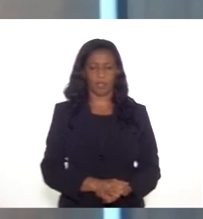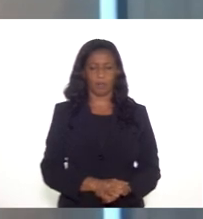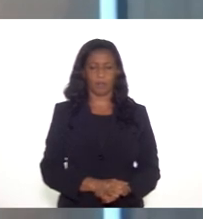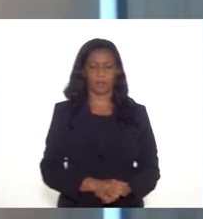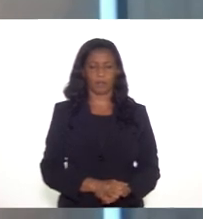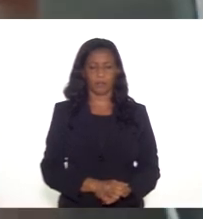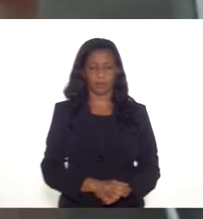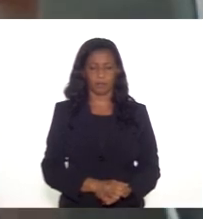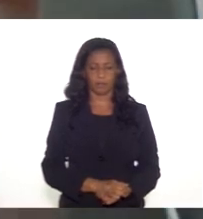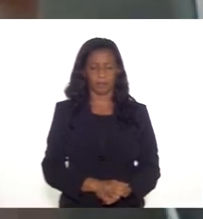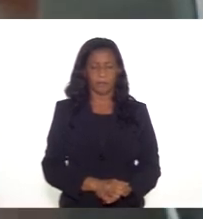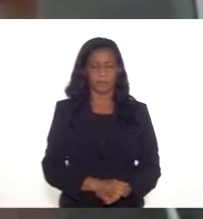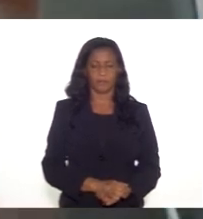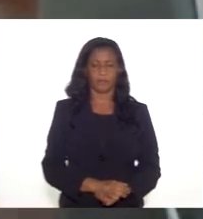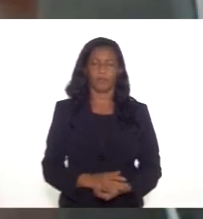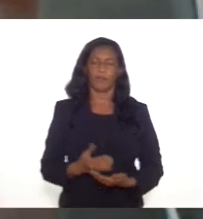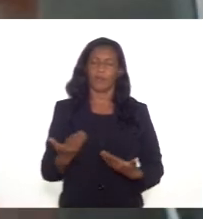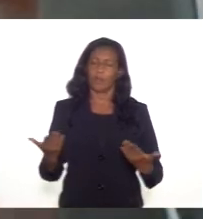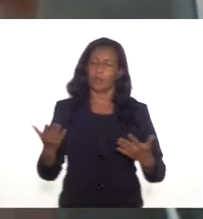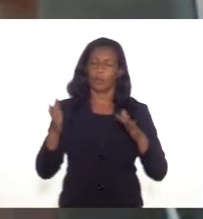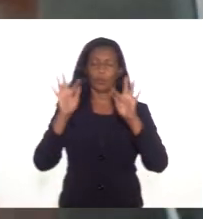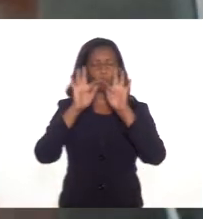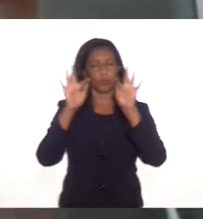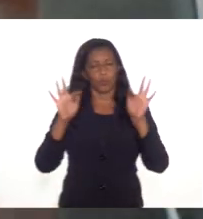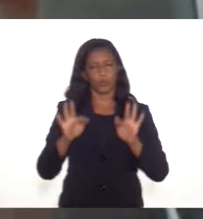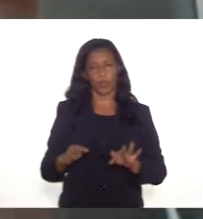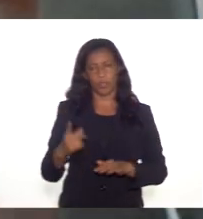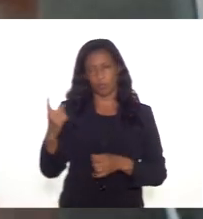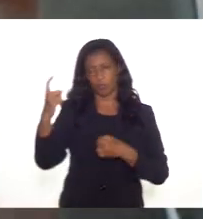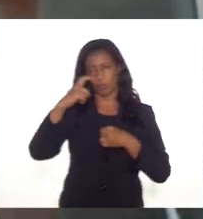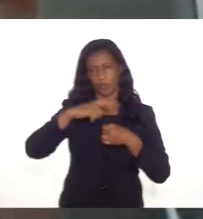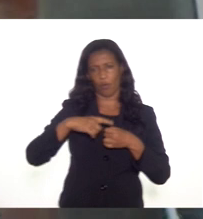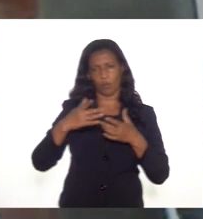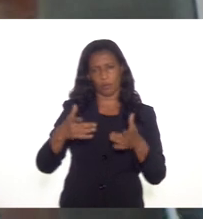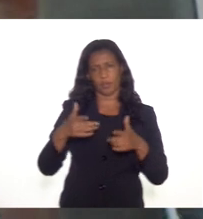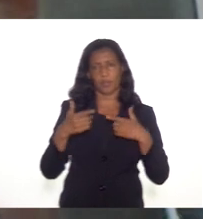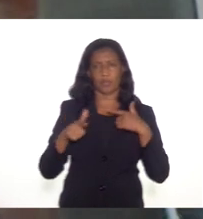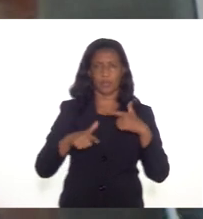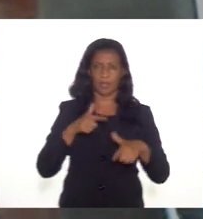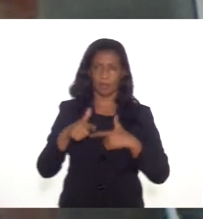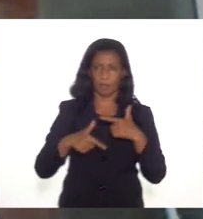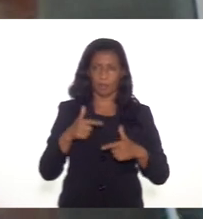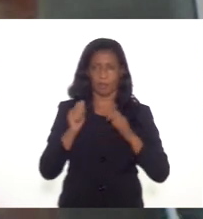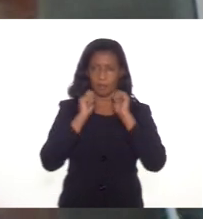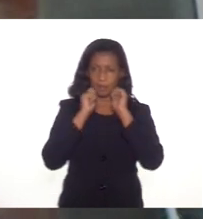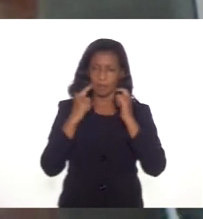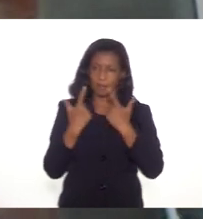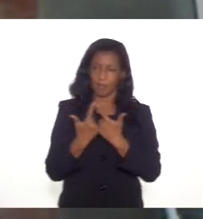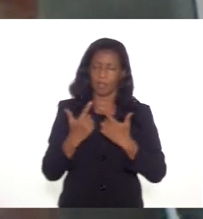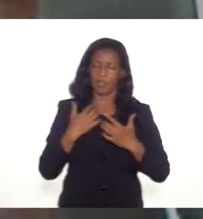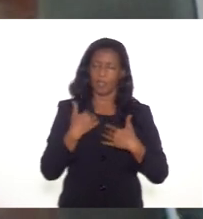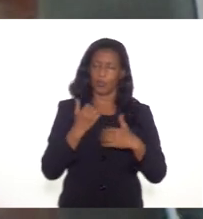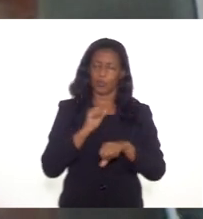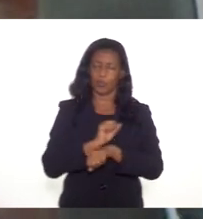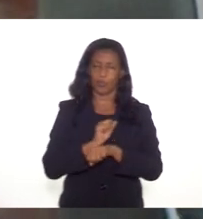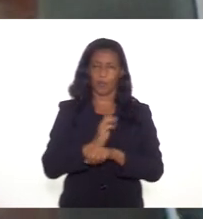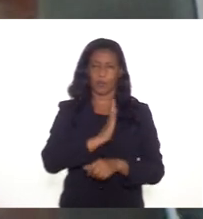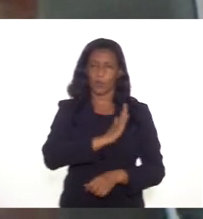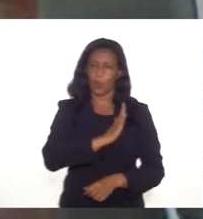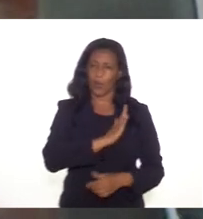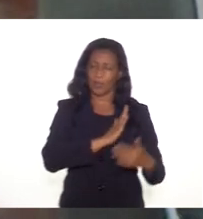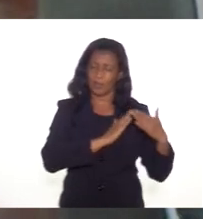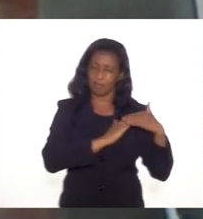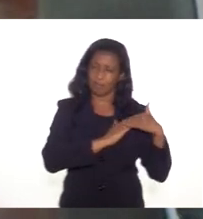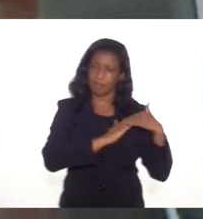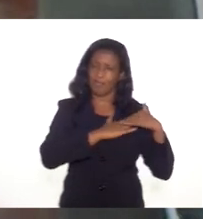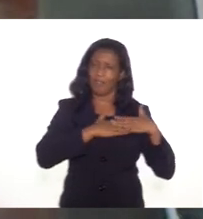Bem, Tia Ju, fico muito feliz de estar de volta com você aqui na casa. Espero que seu coração esteja mais tranquilo,